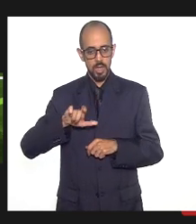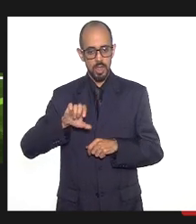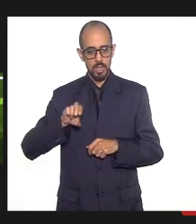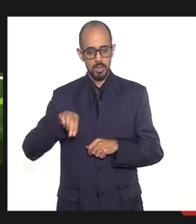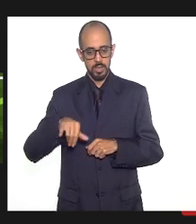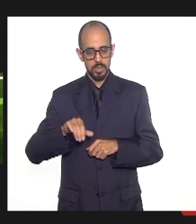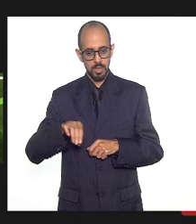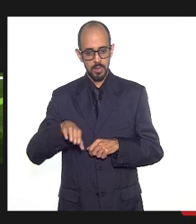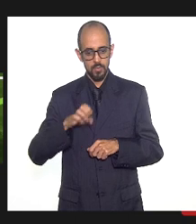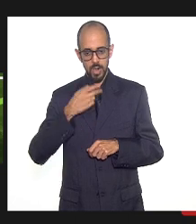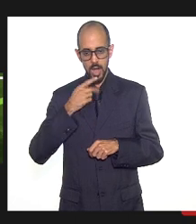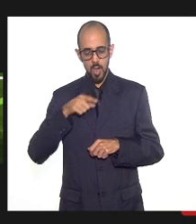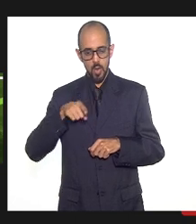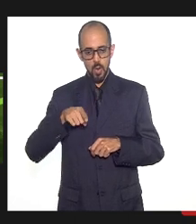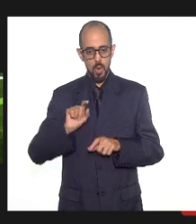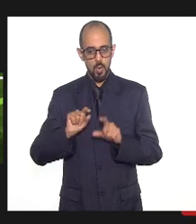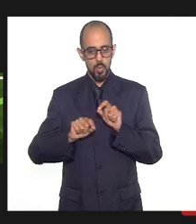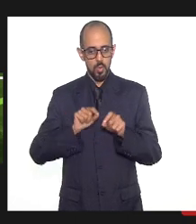quilombolas